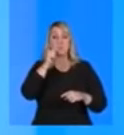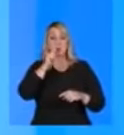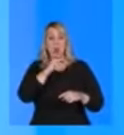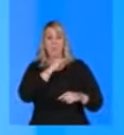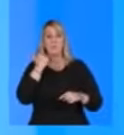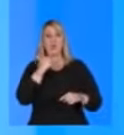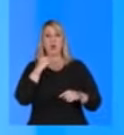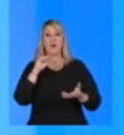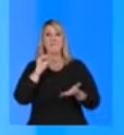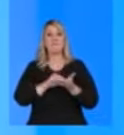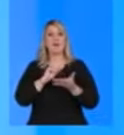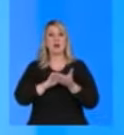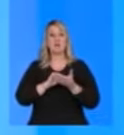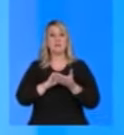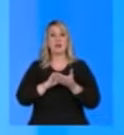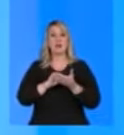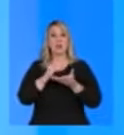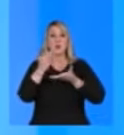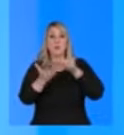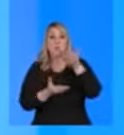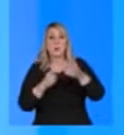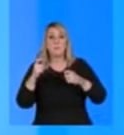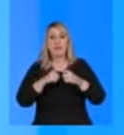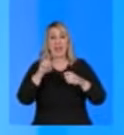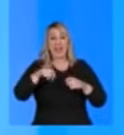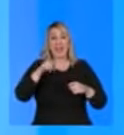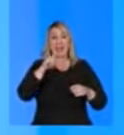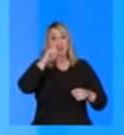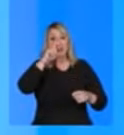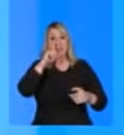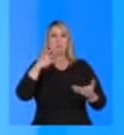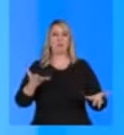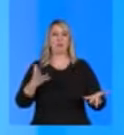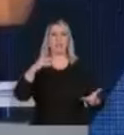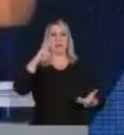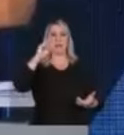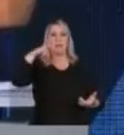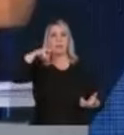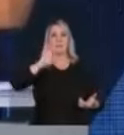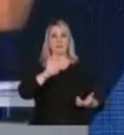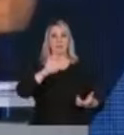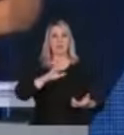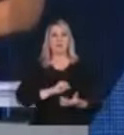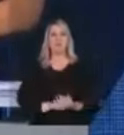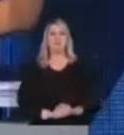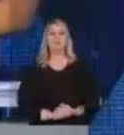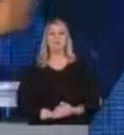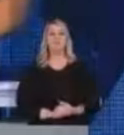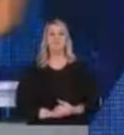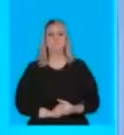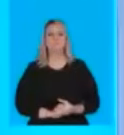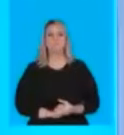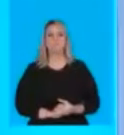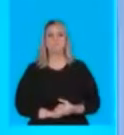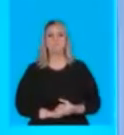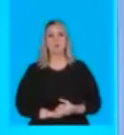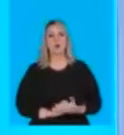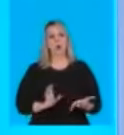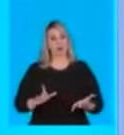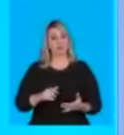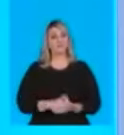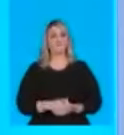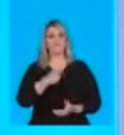morrendo por falta de cuidado médico isso é crime um minuto minuto para sua réplica Marcelo freo olha